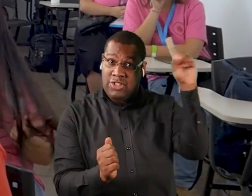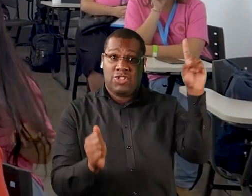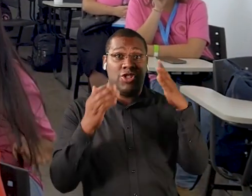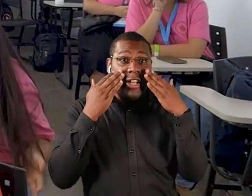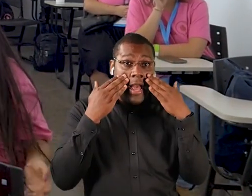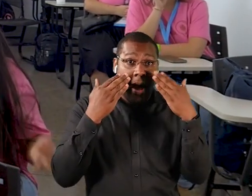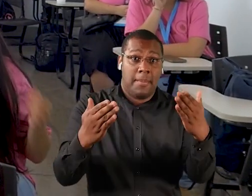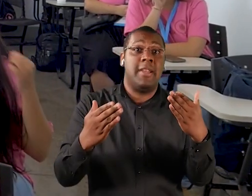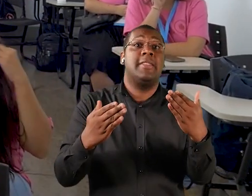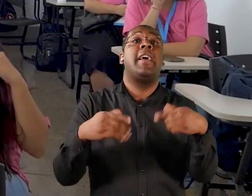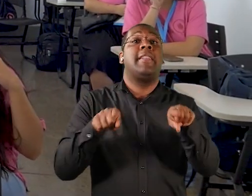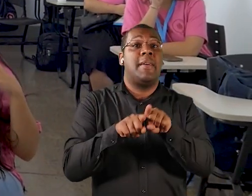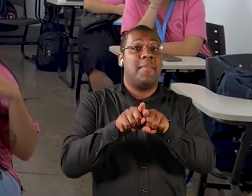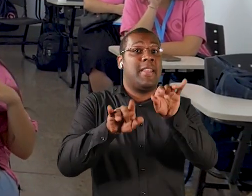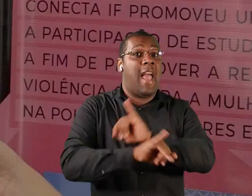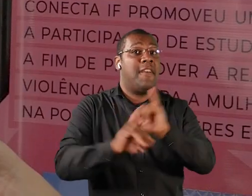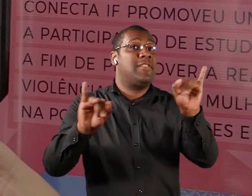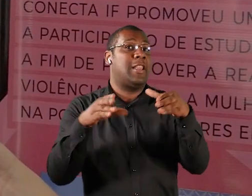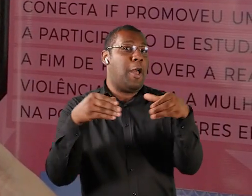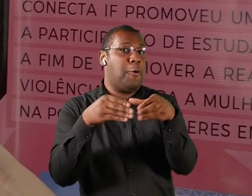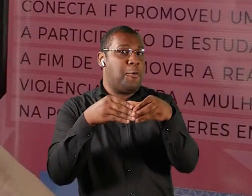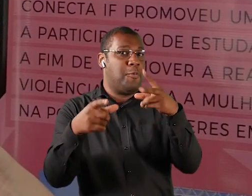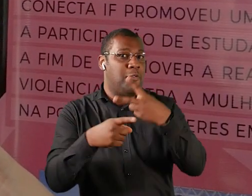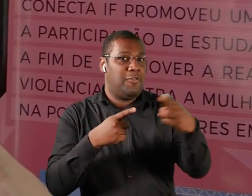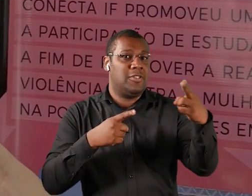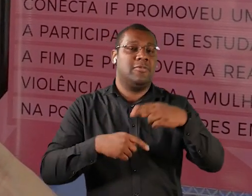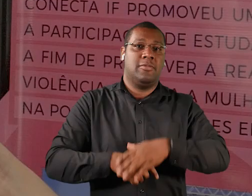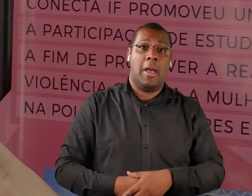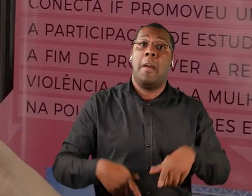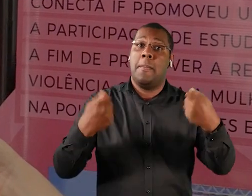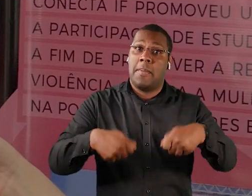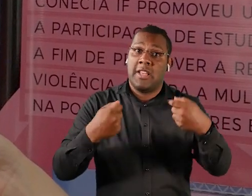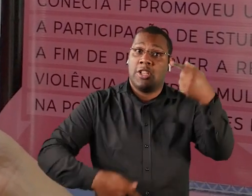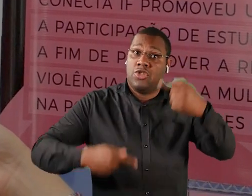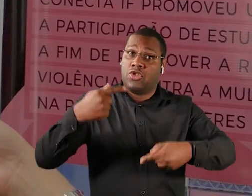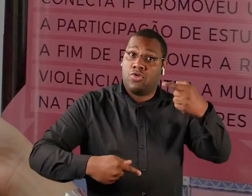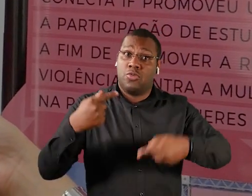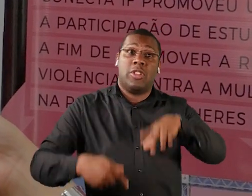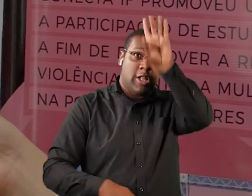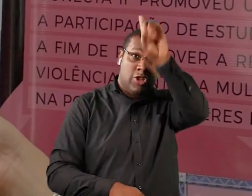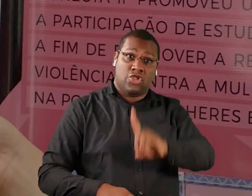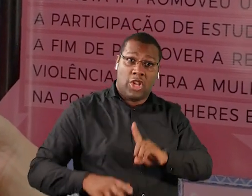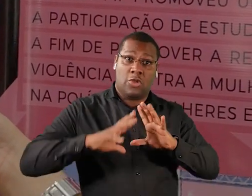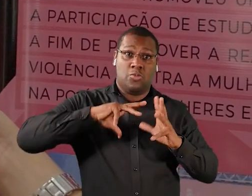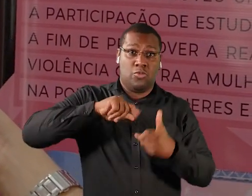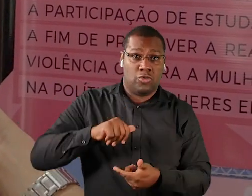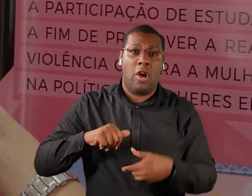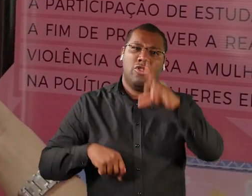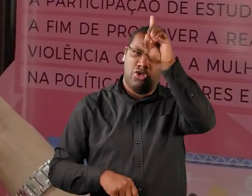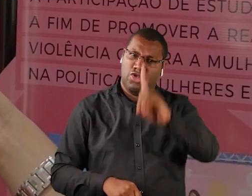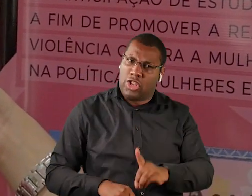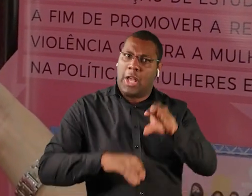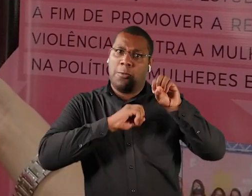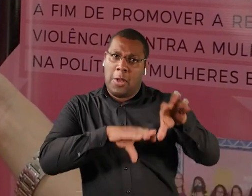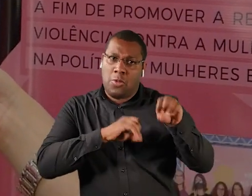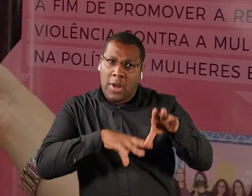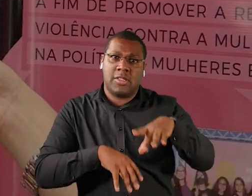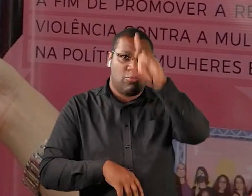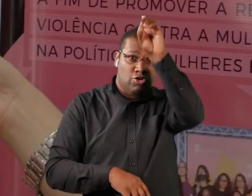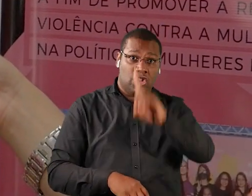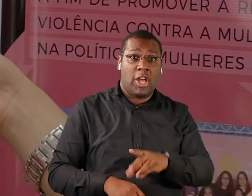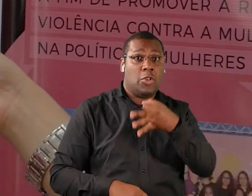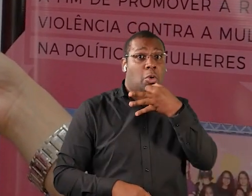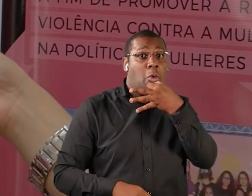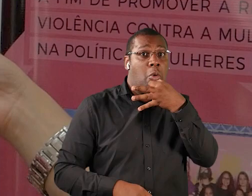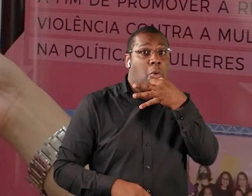o anúncio do grupo vencedor. A gente precisa falar dos nossos direitos que são universais. Direito à educação, direito à